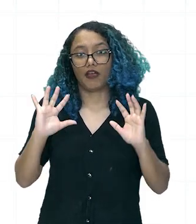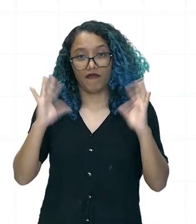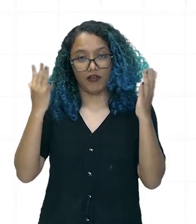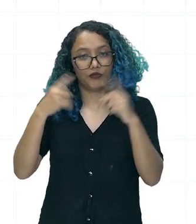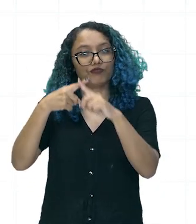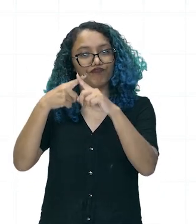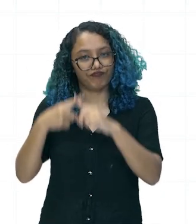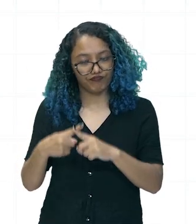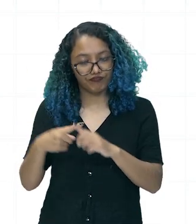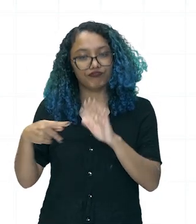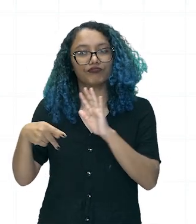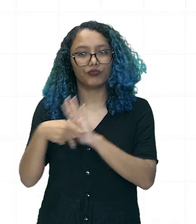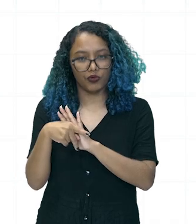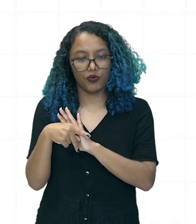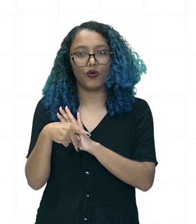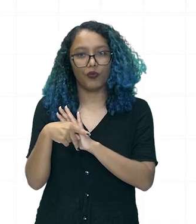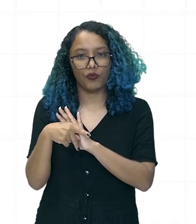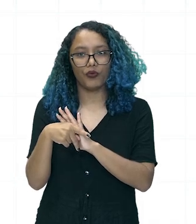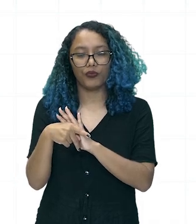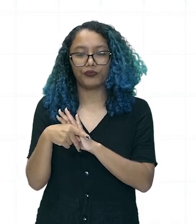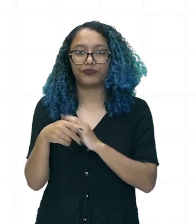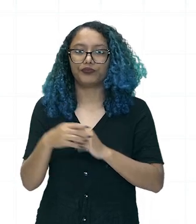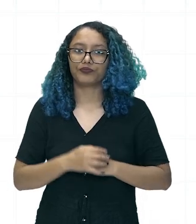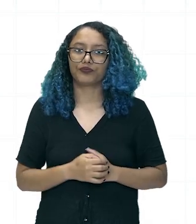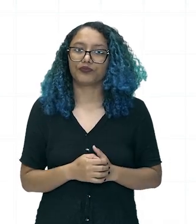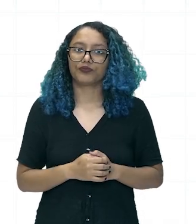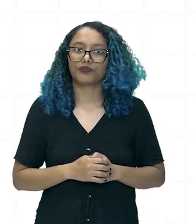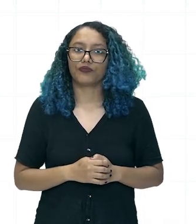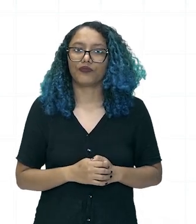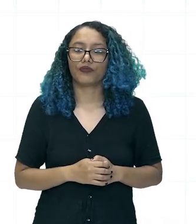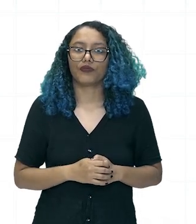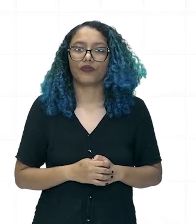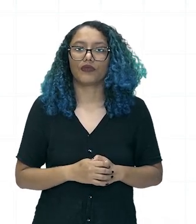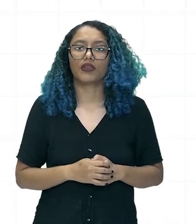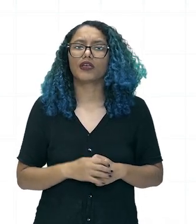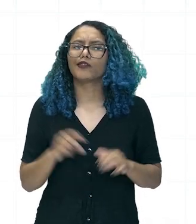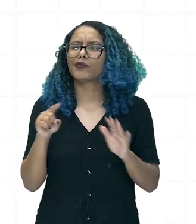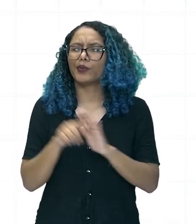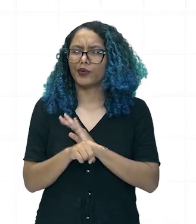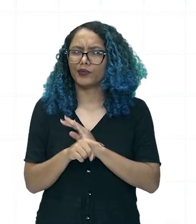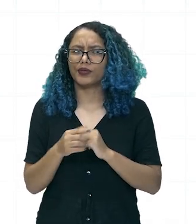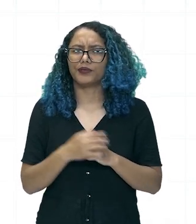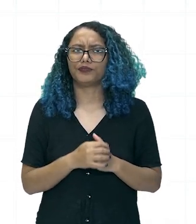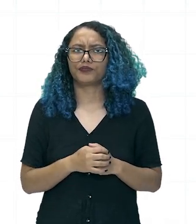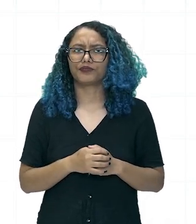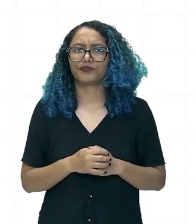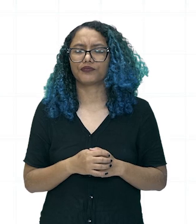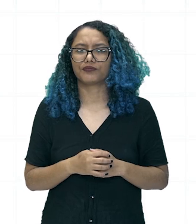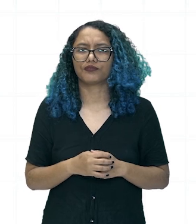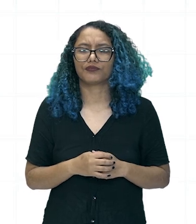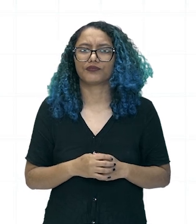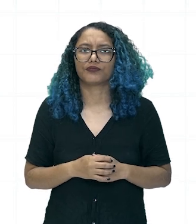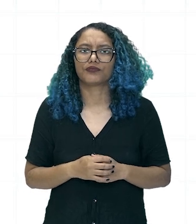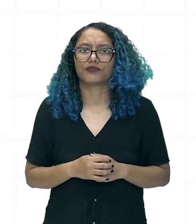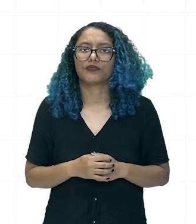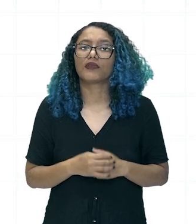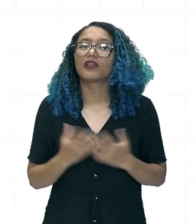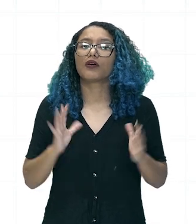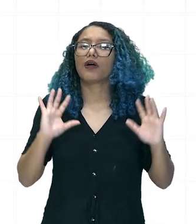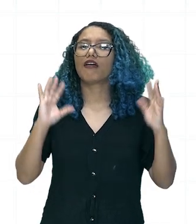esporte, e não competitiva, caracterizada como exercício físico em prol da saúde e